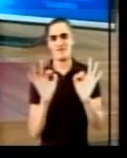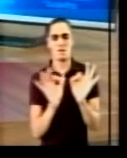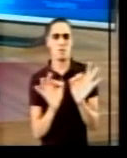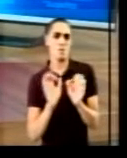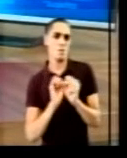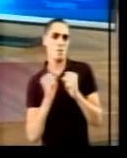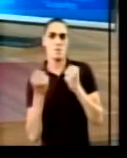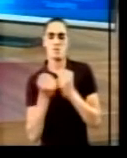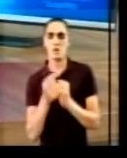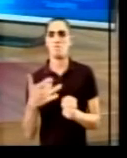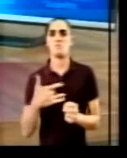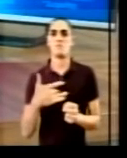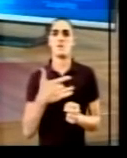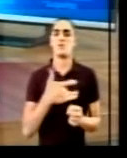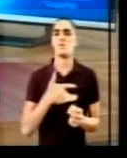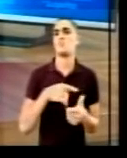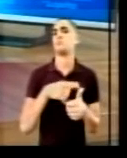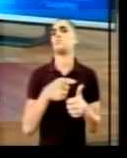depois quando